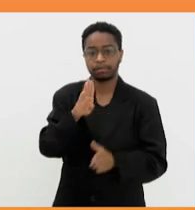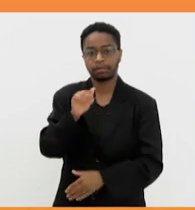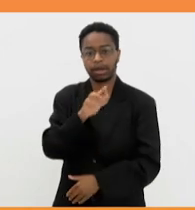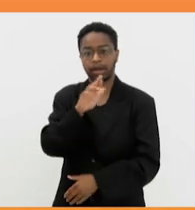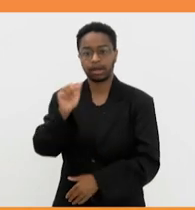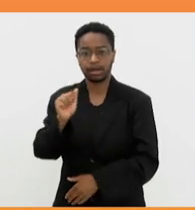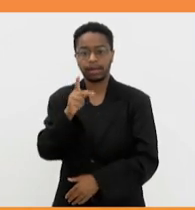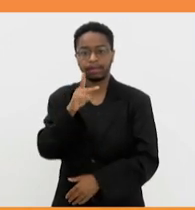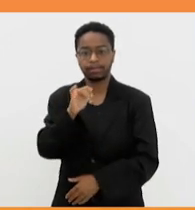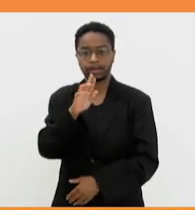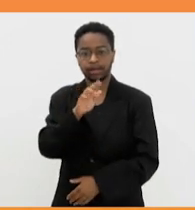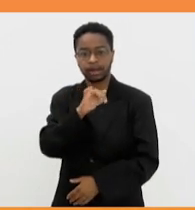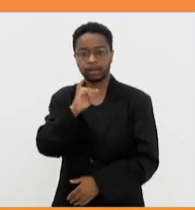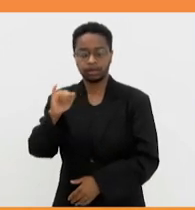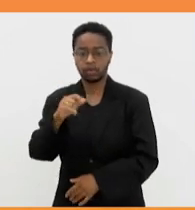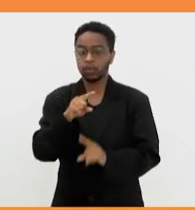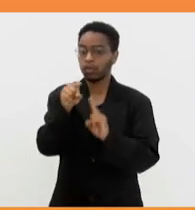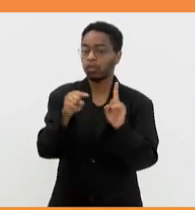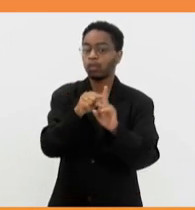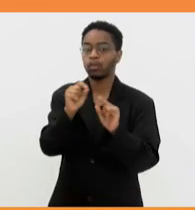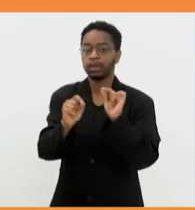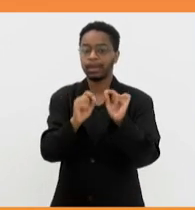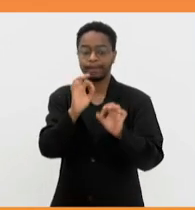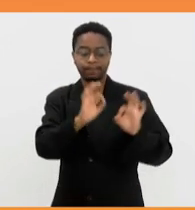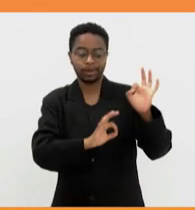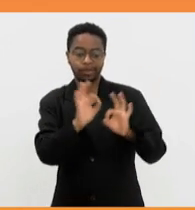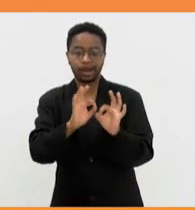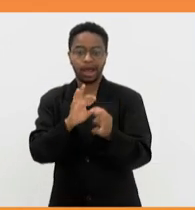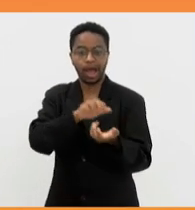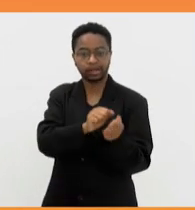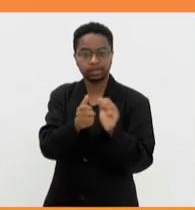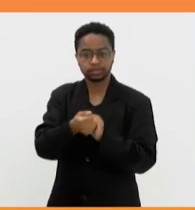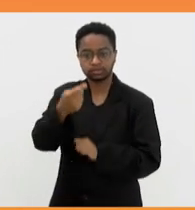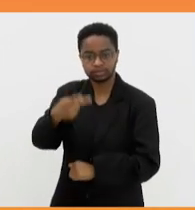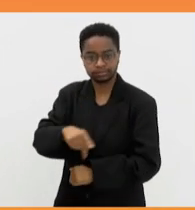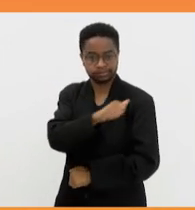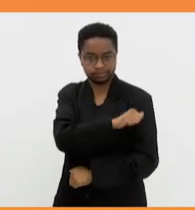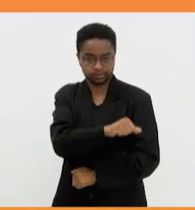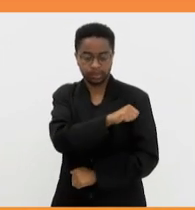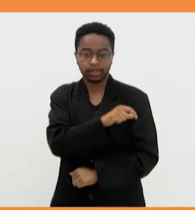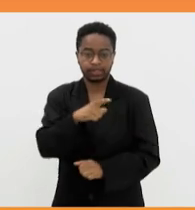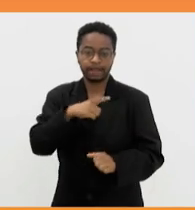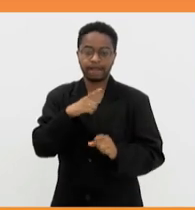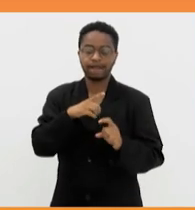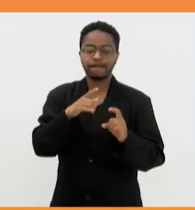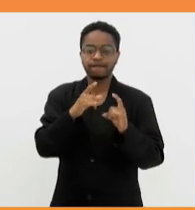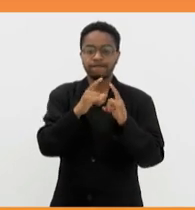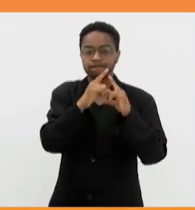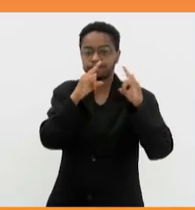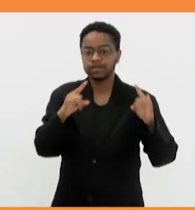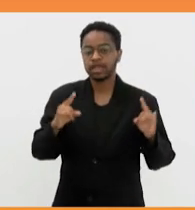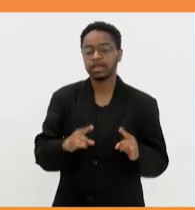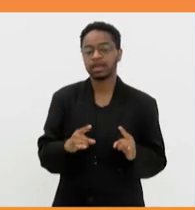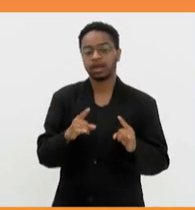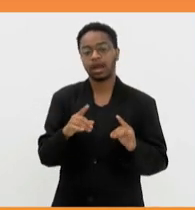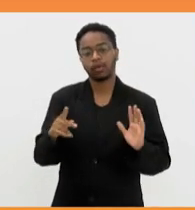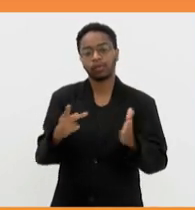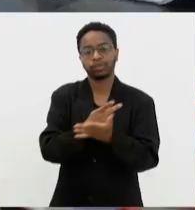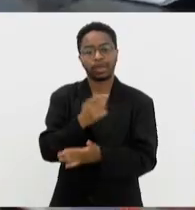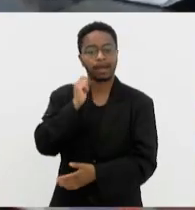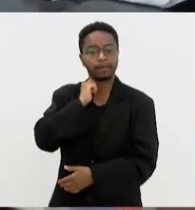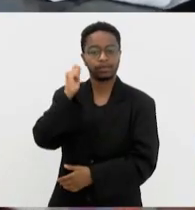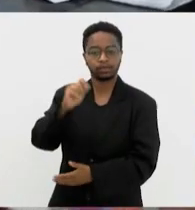O objetivo da caravana é preparar os artesãos fluminenses para a feira Rio Artes, que vai acontecer em abril no centro do